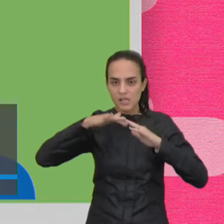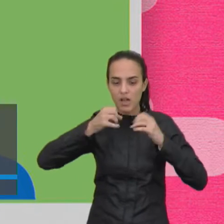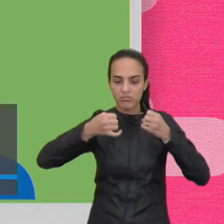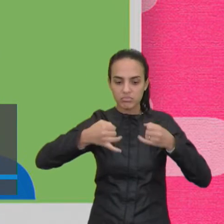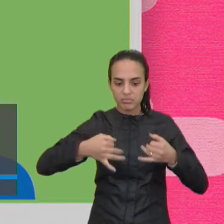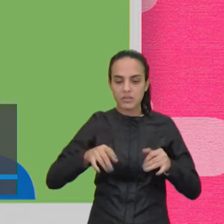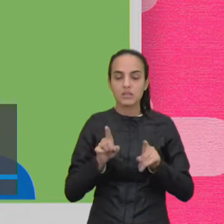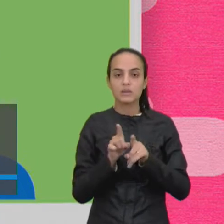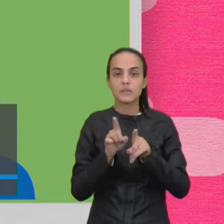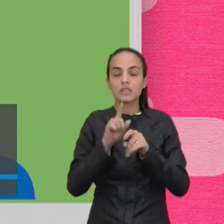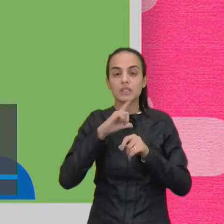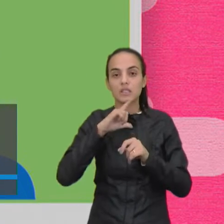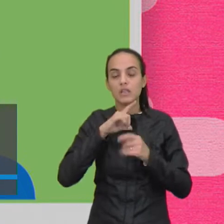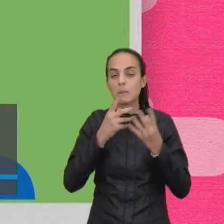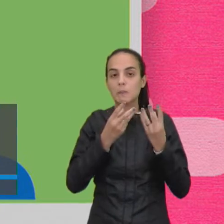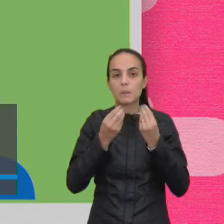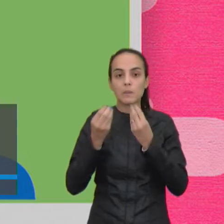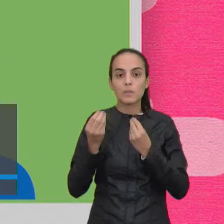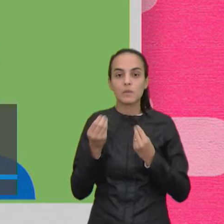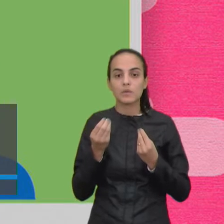que ter bastante